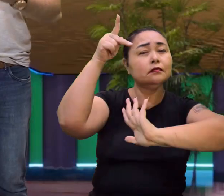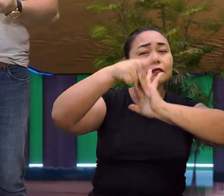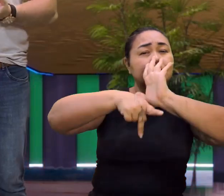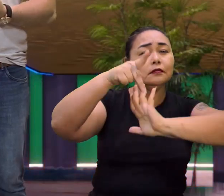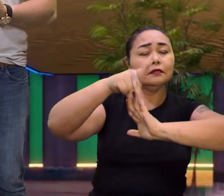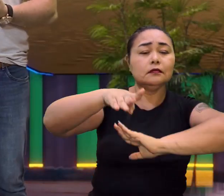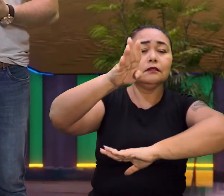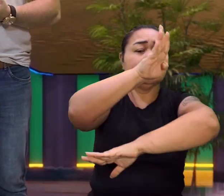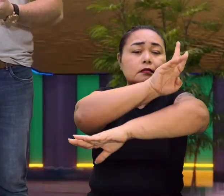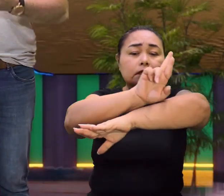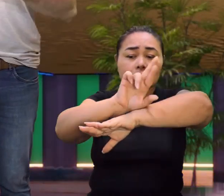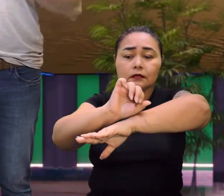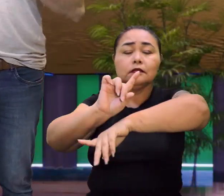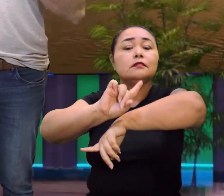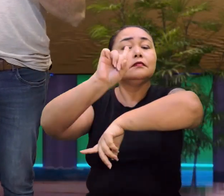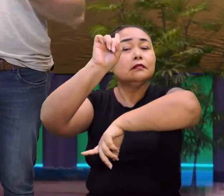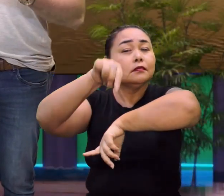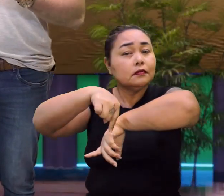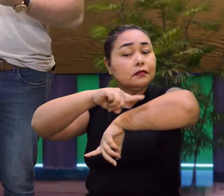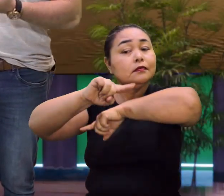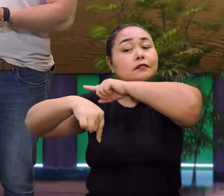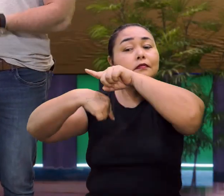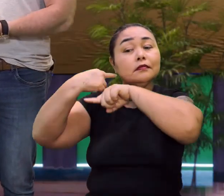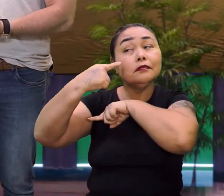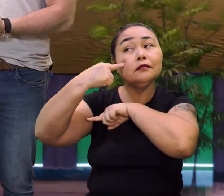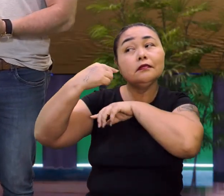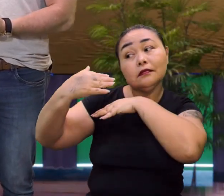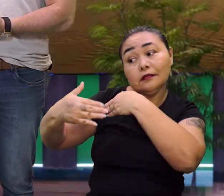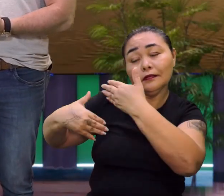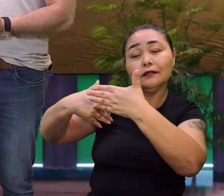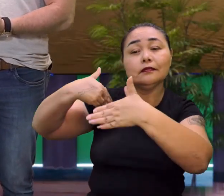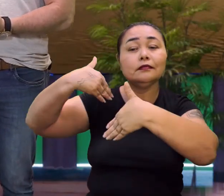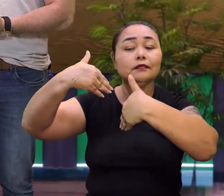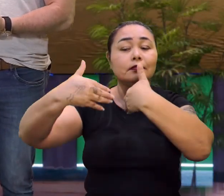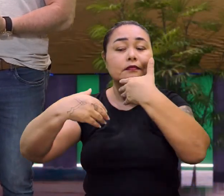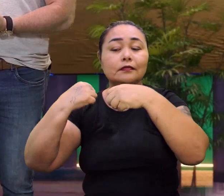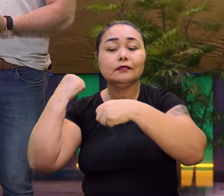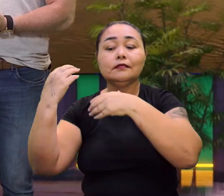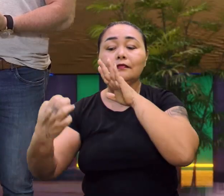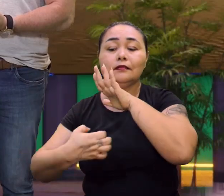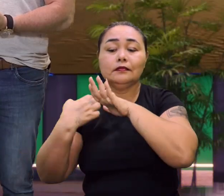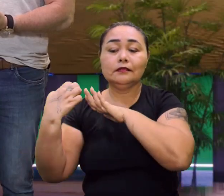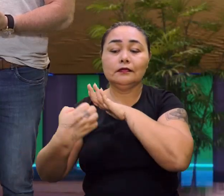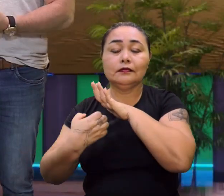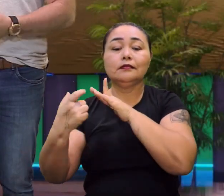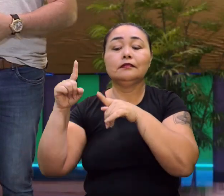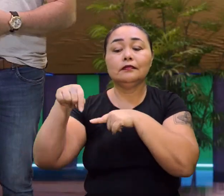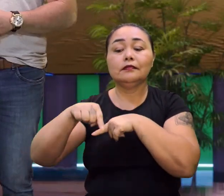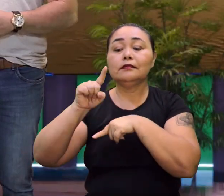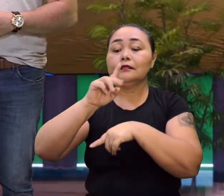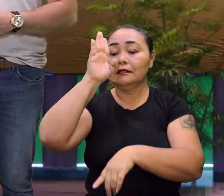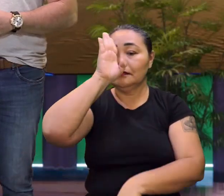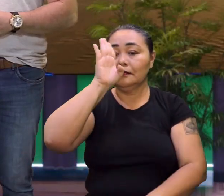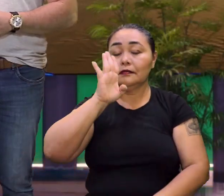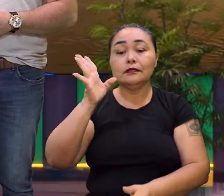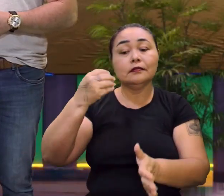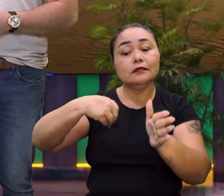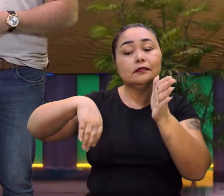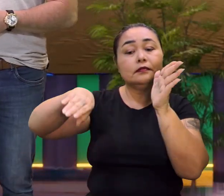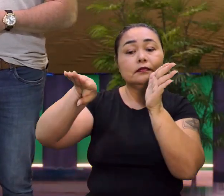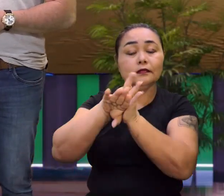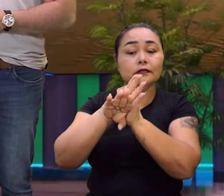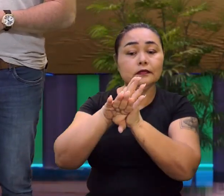de rodovia no Brasil também é reflexo desse processo de industrialização do Brasil, né, professor Jorge? Exatamente. Com a